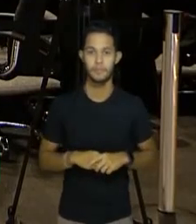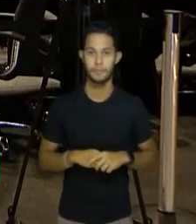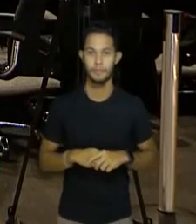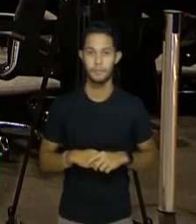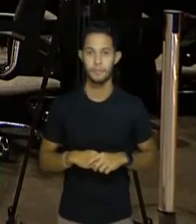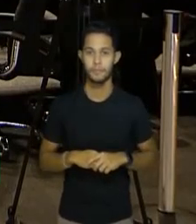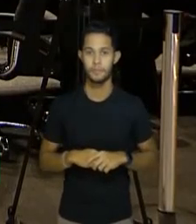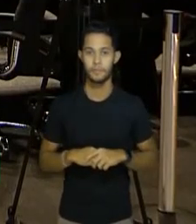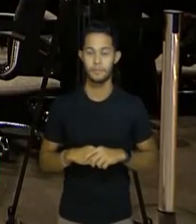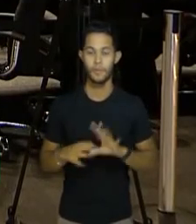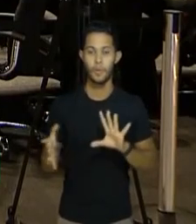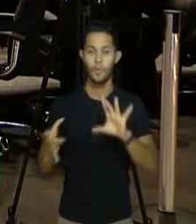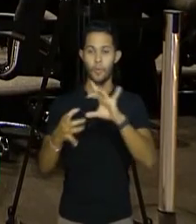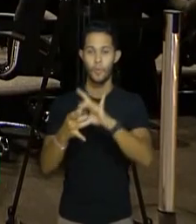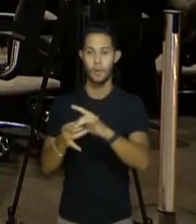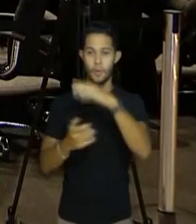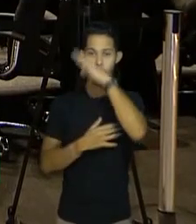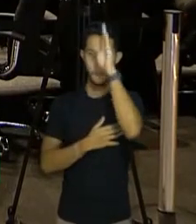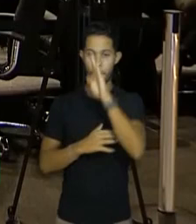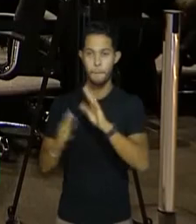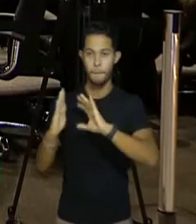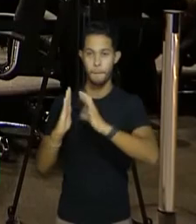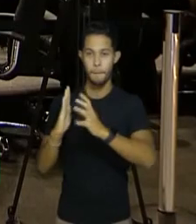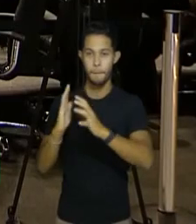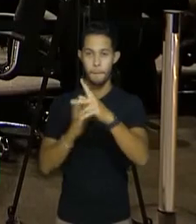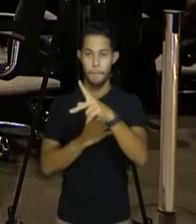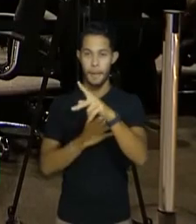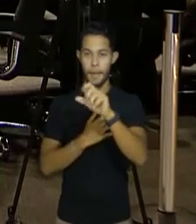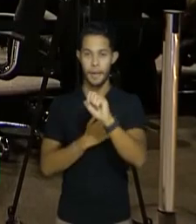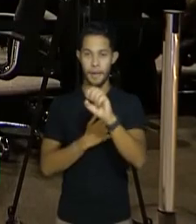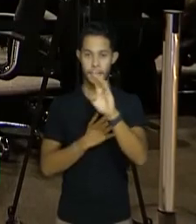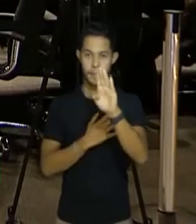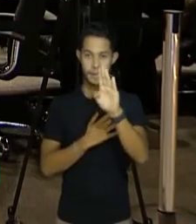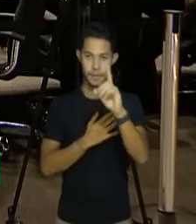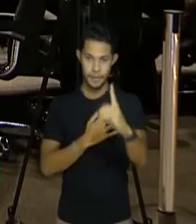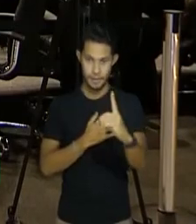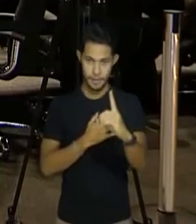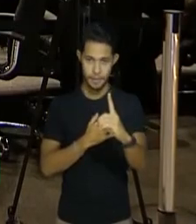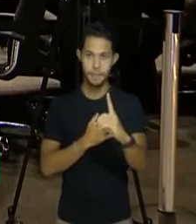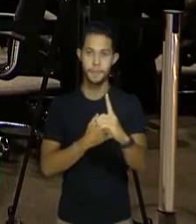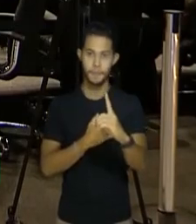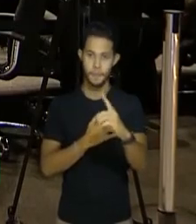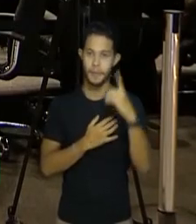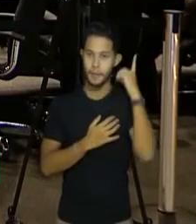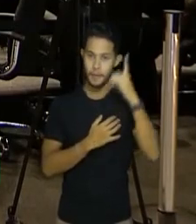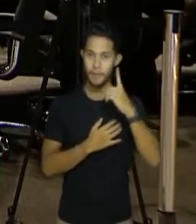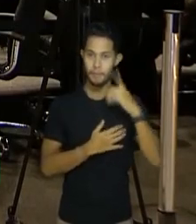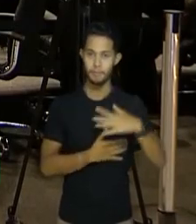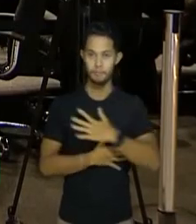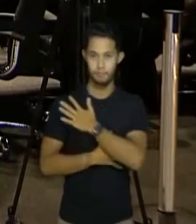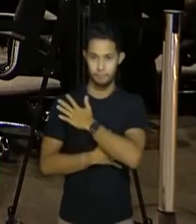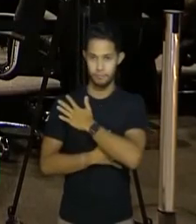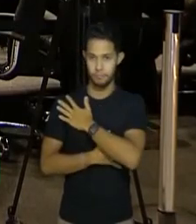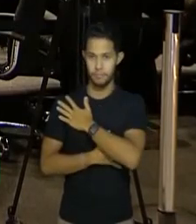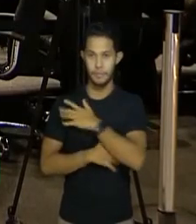União Brasil, PSD, pelo tempo de até 10 minutos, fará uso da palavra o deputado Napoleão Bernardes.